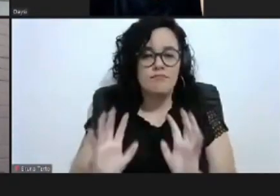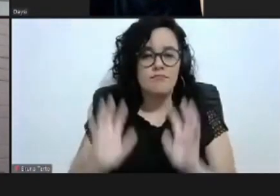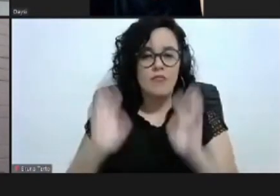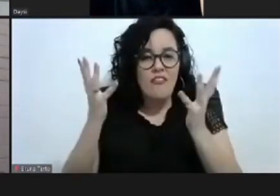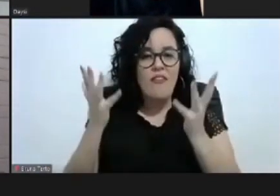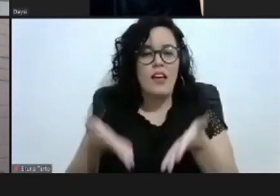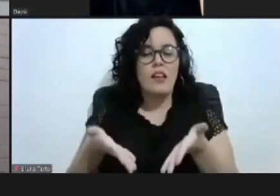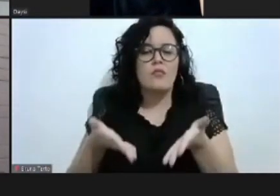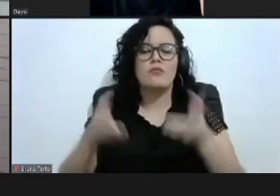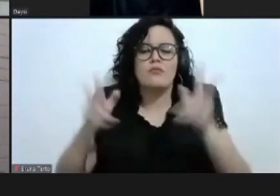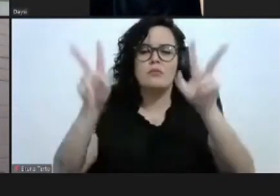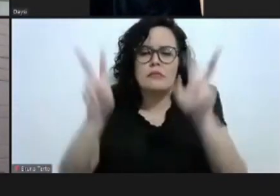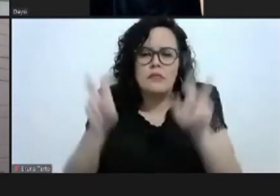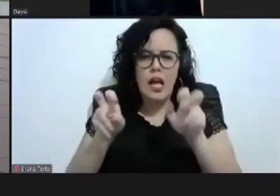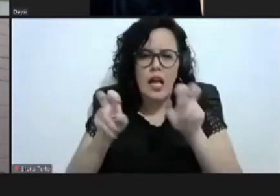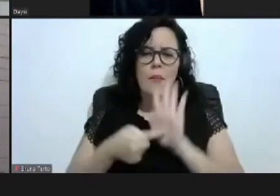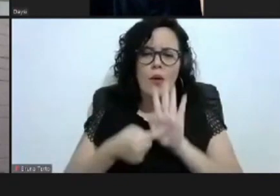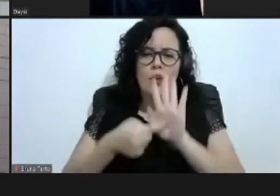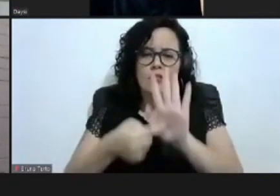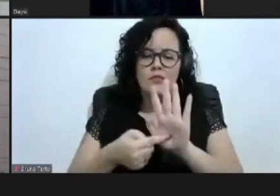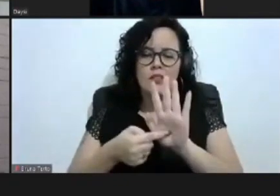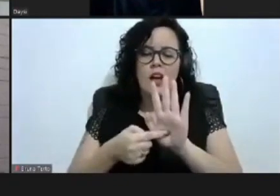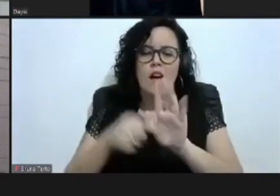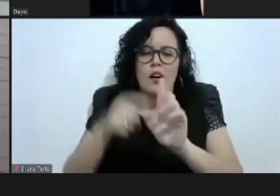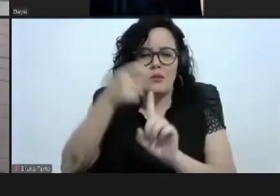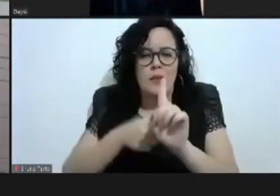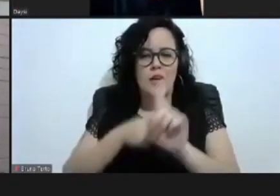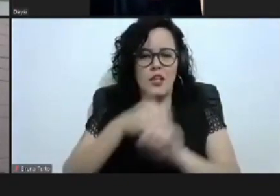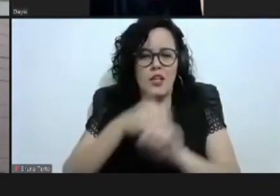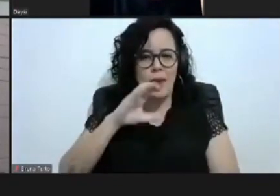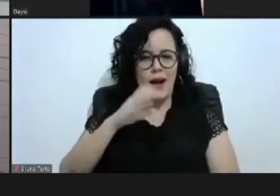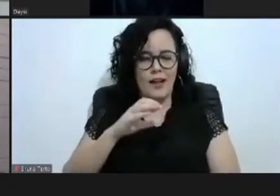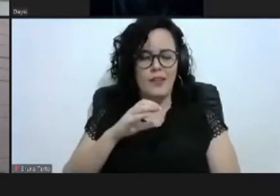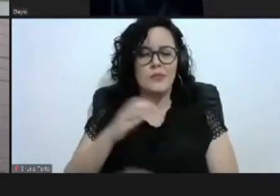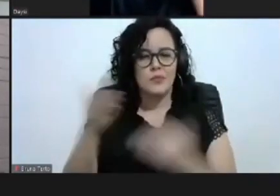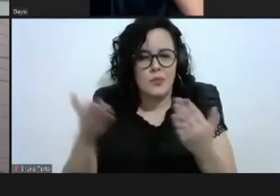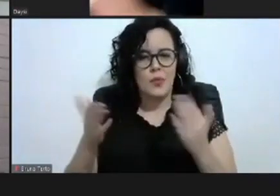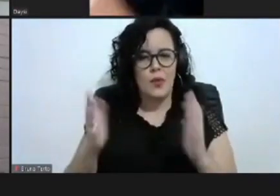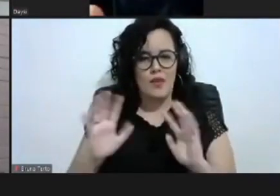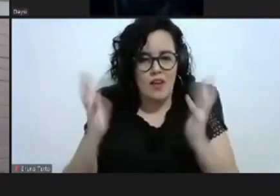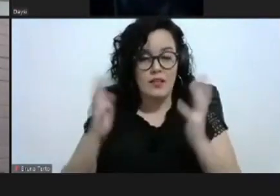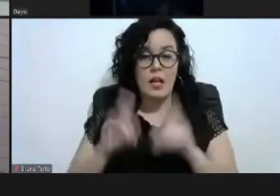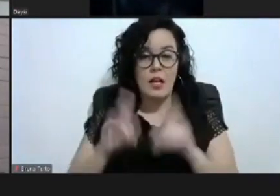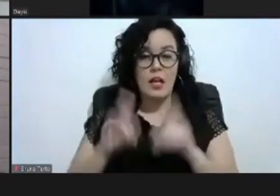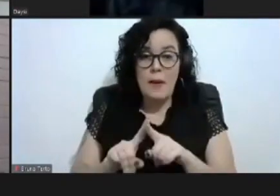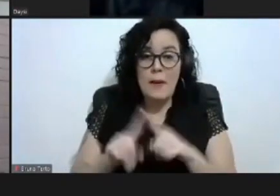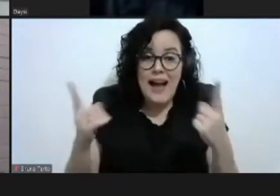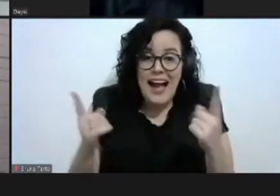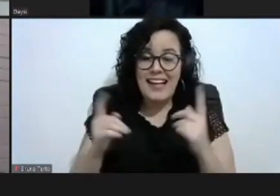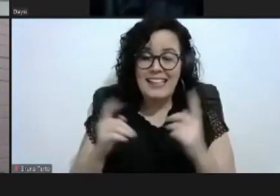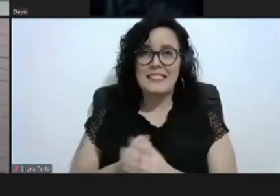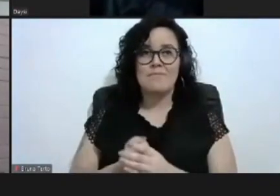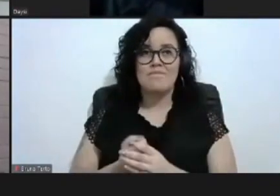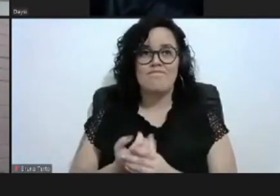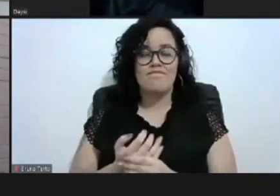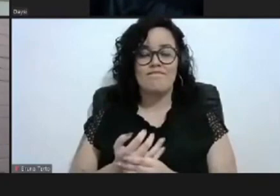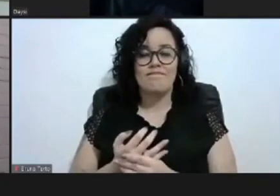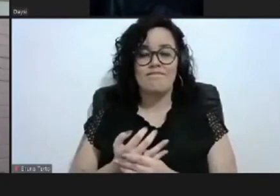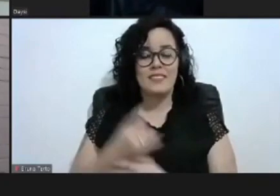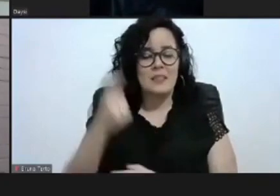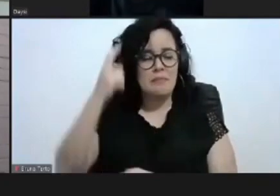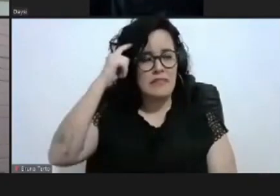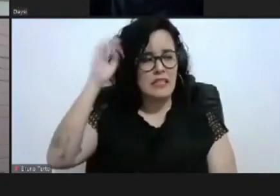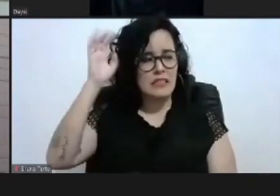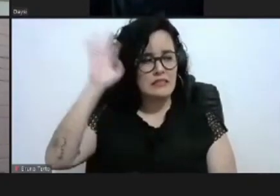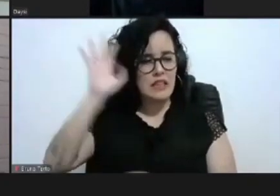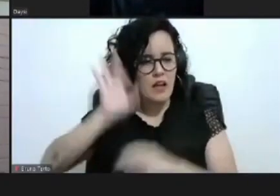a essa temática maior do mês de março, o evento de hoje. Só que ao pensar esse evento,